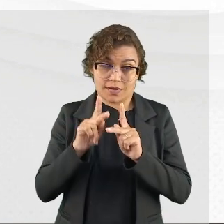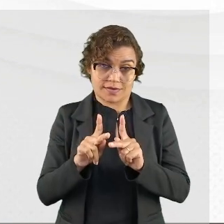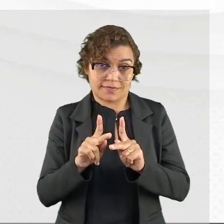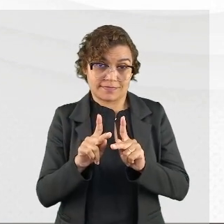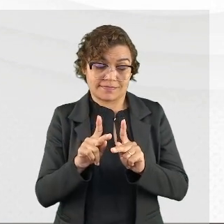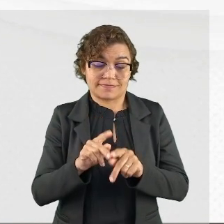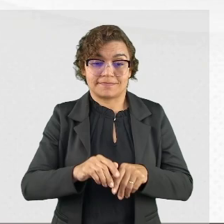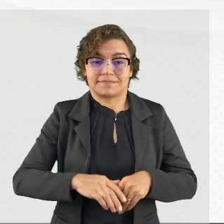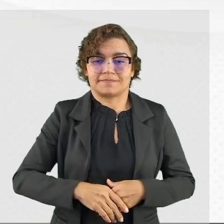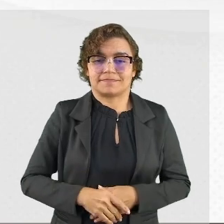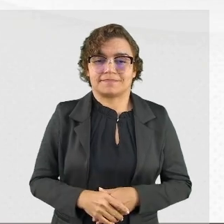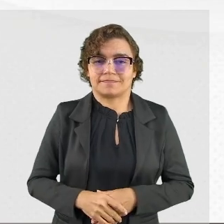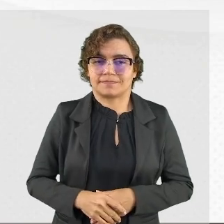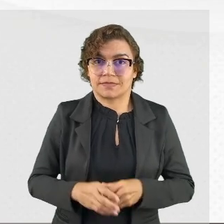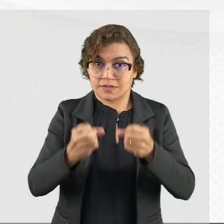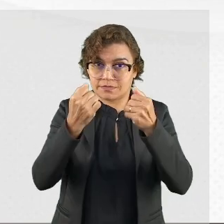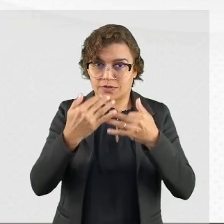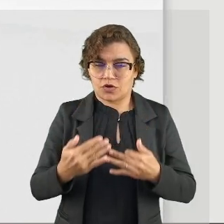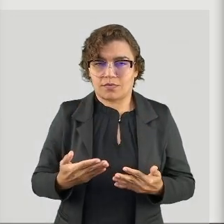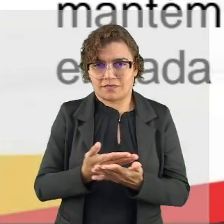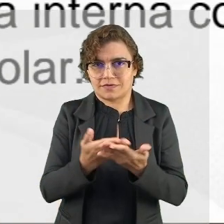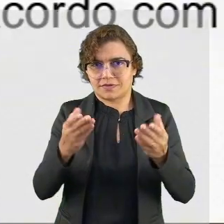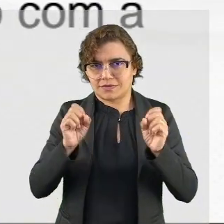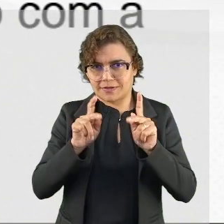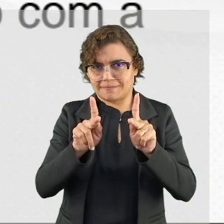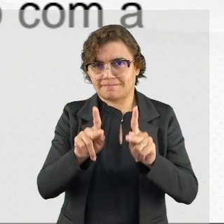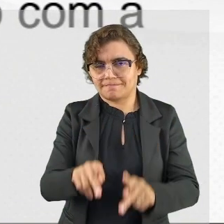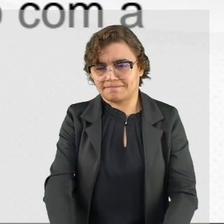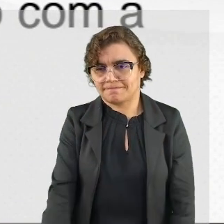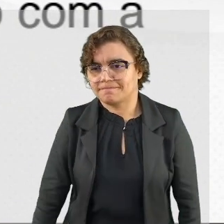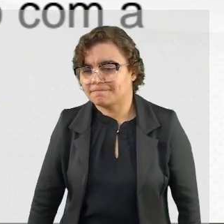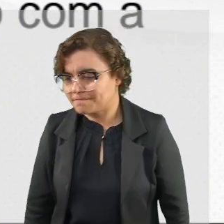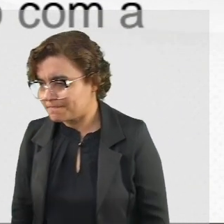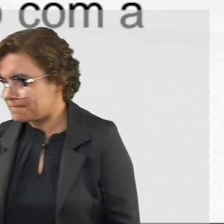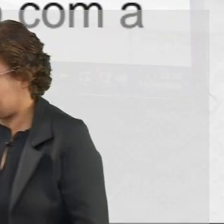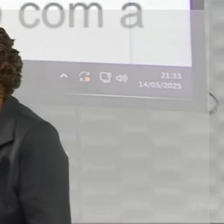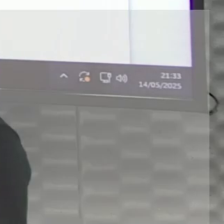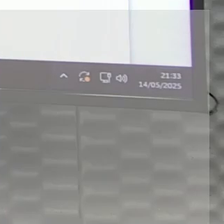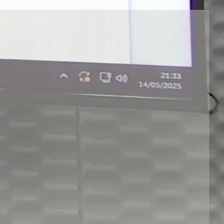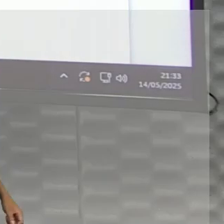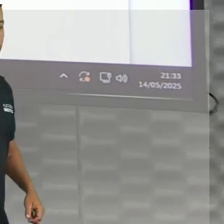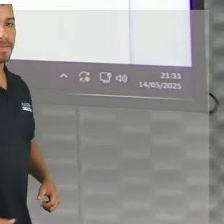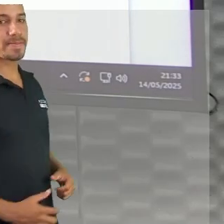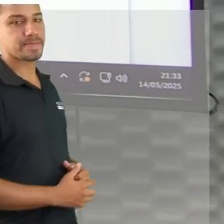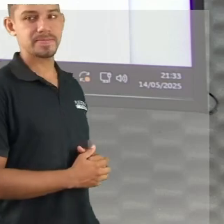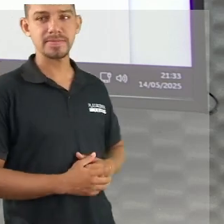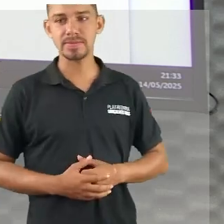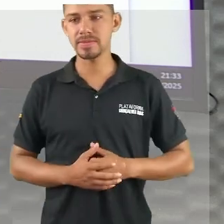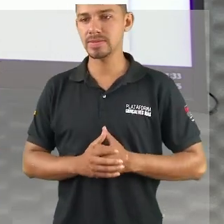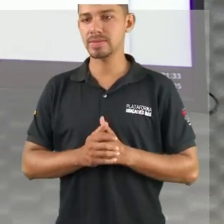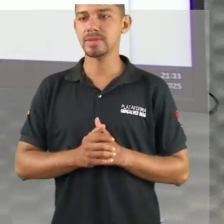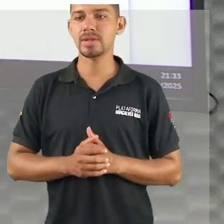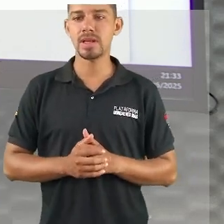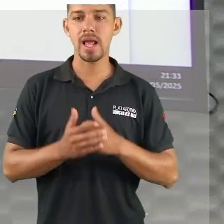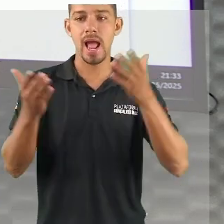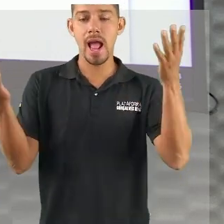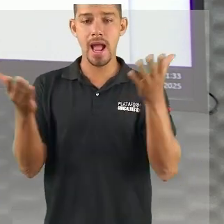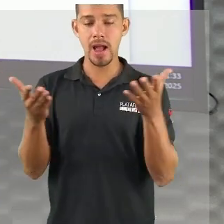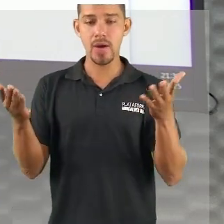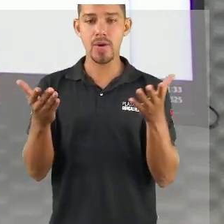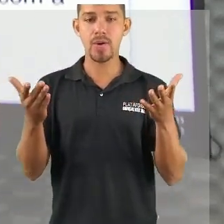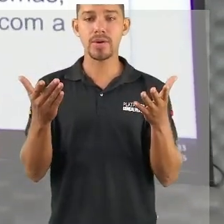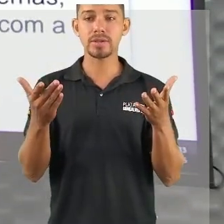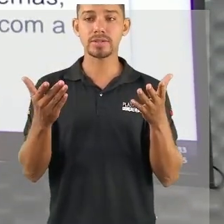Belezinha? Está explicado para vocês. Já pode explicar em casa, hein? Agora,